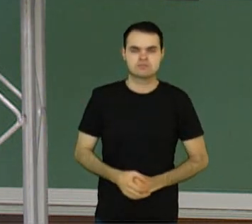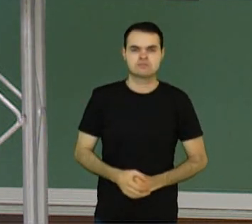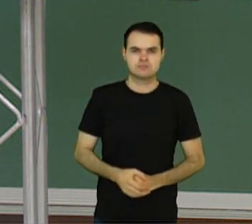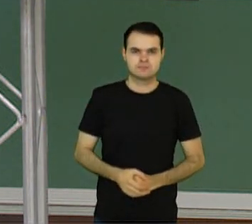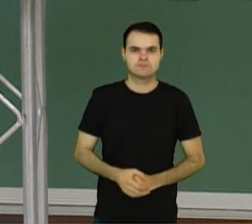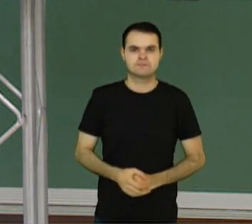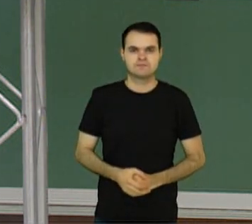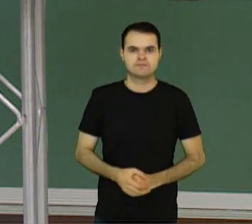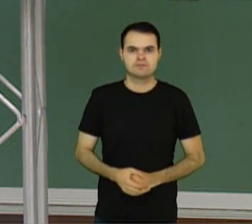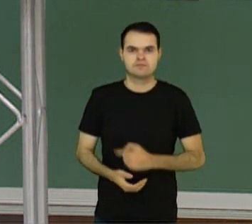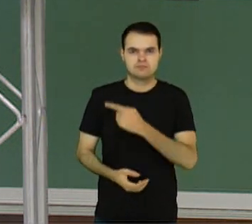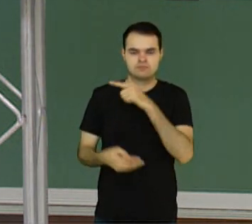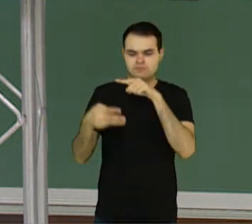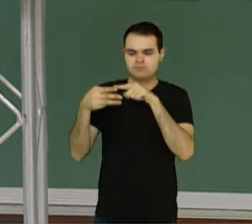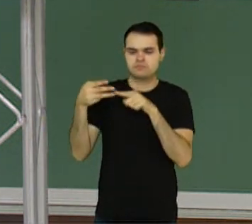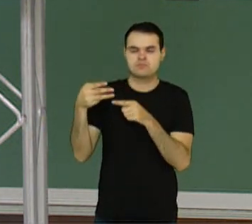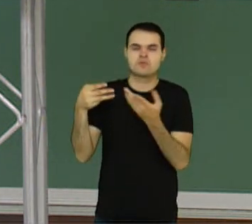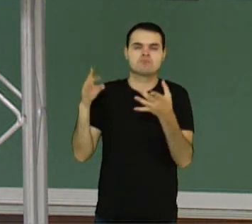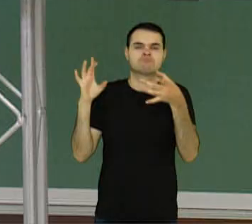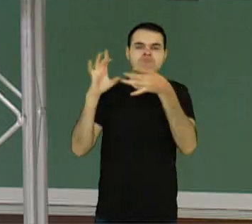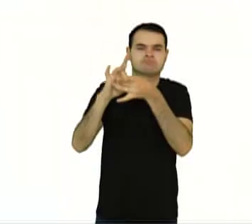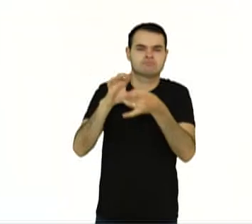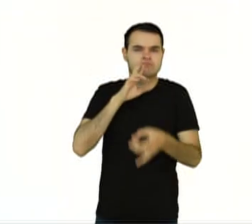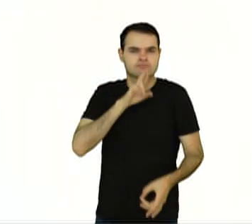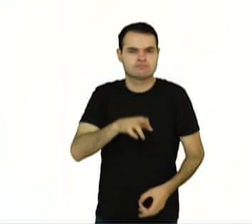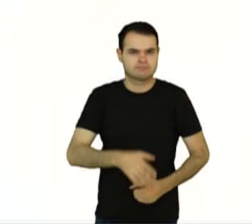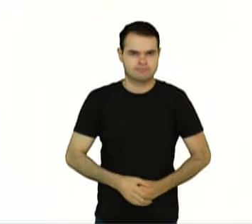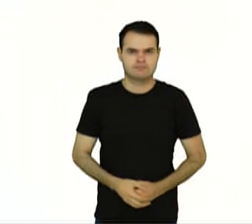Então, com base nisso, pense um pouquinho na resposta.